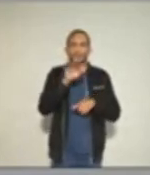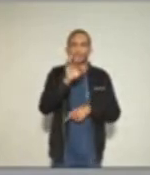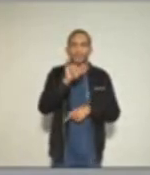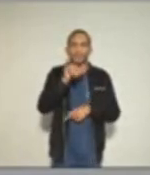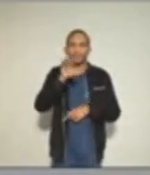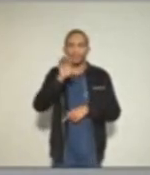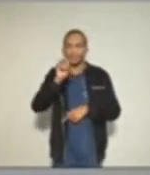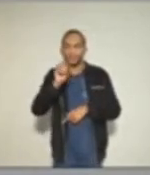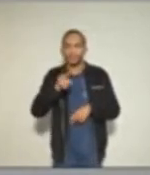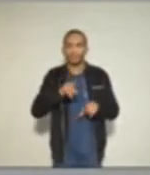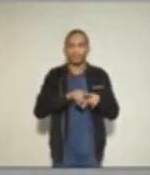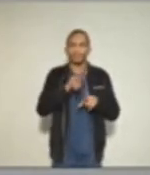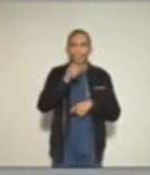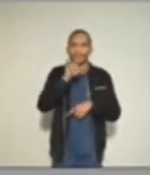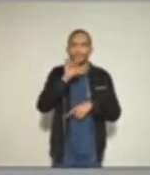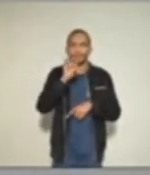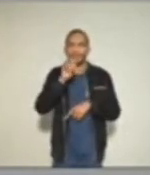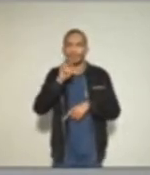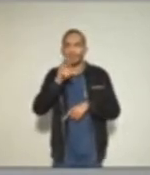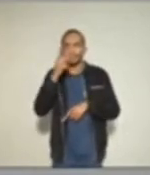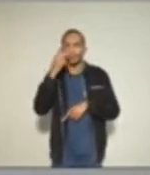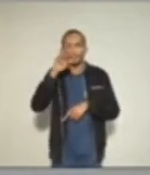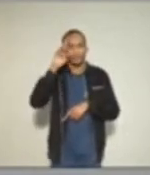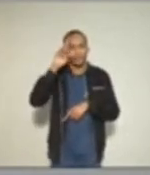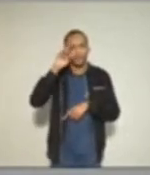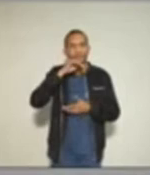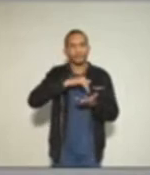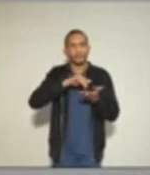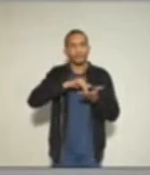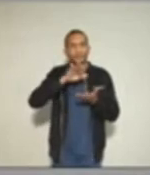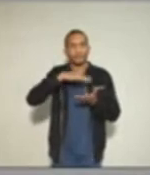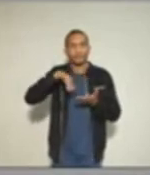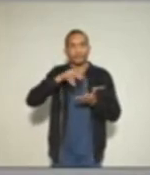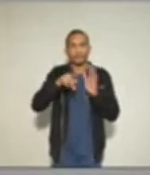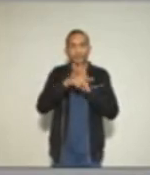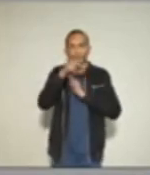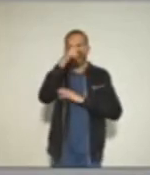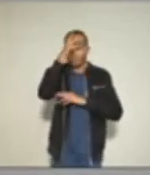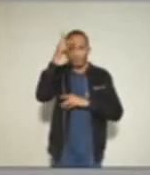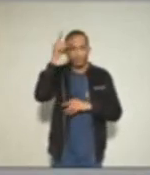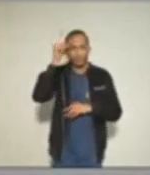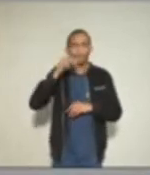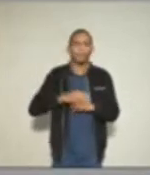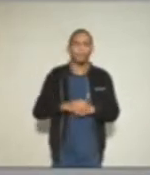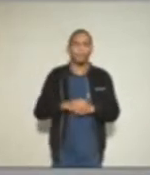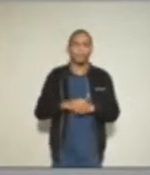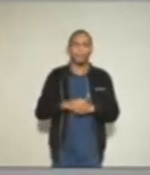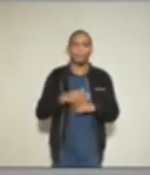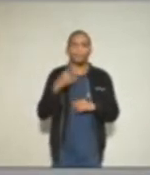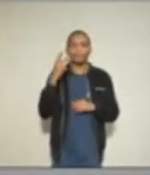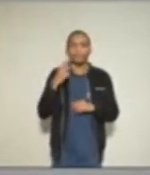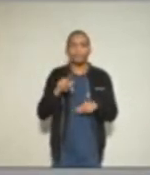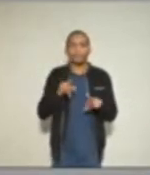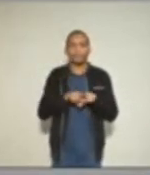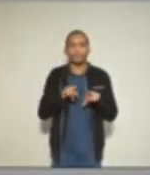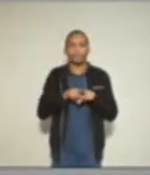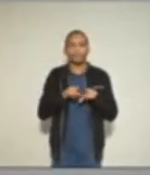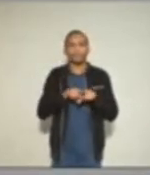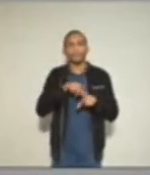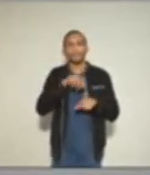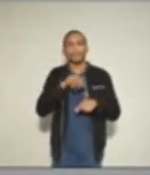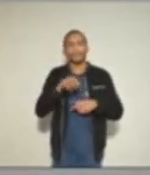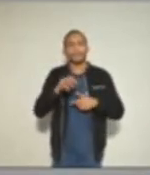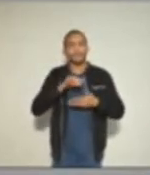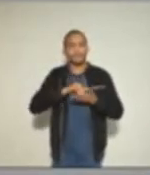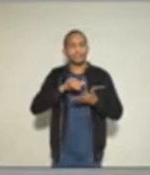Lepic, Vitor Sampaio, chefe de gabinete do prefeito, senhor Fabrício Cobra, secretário